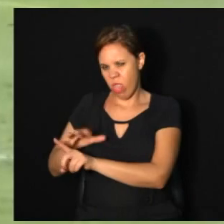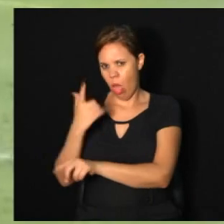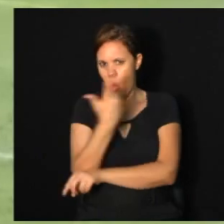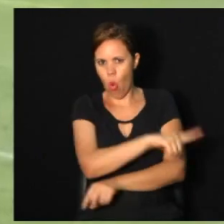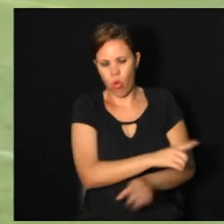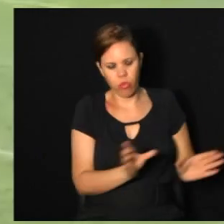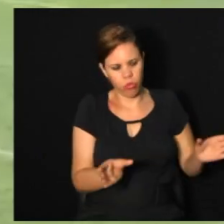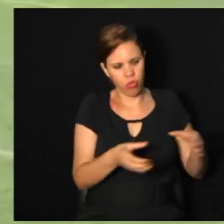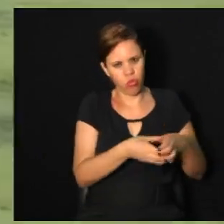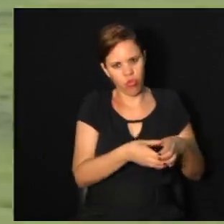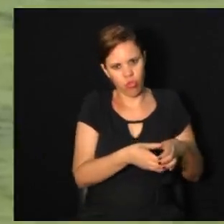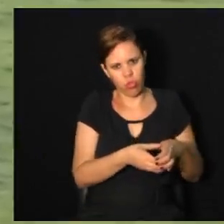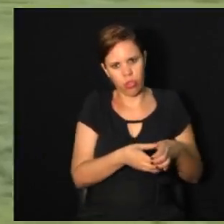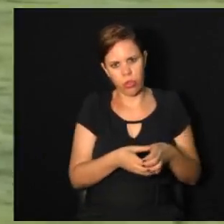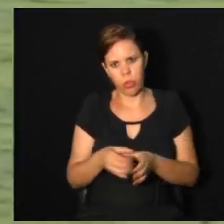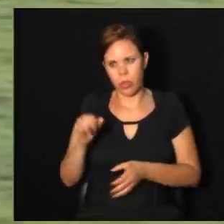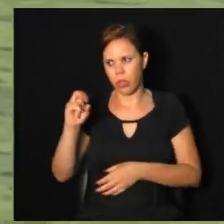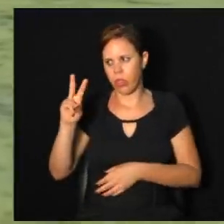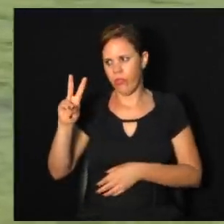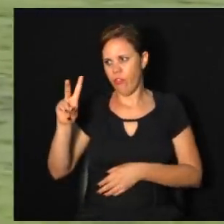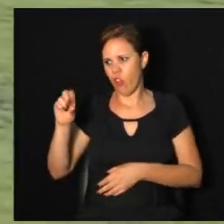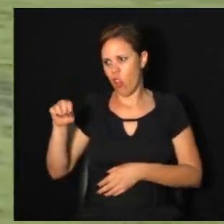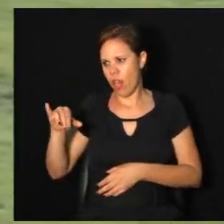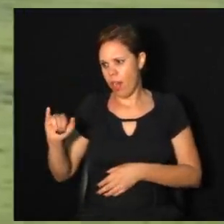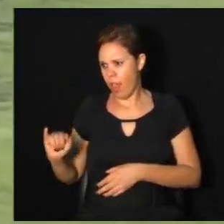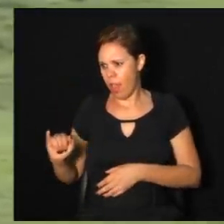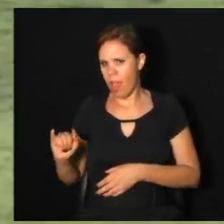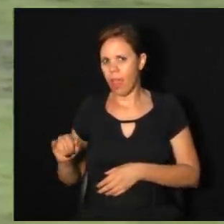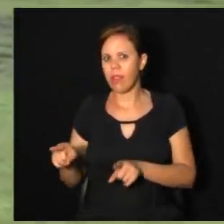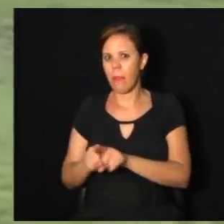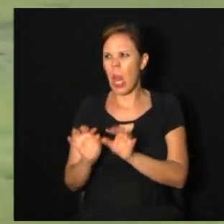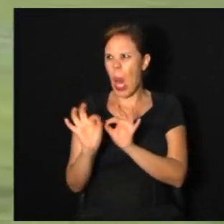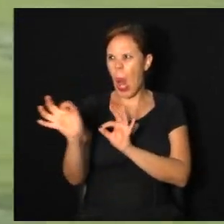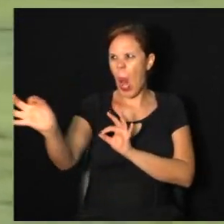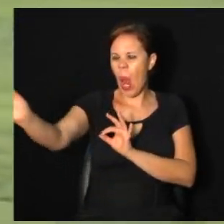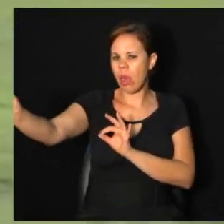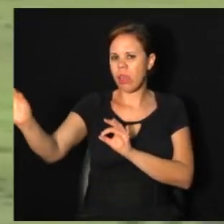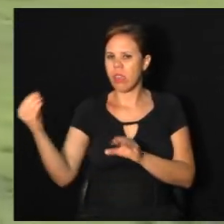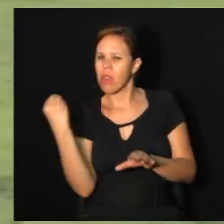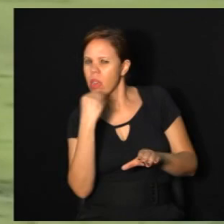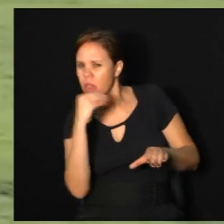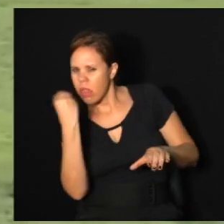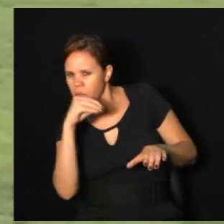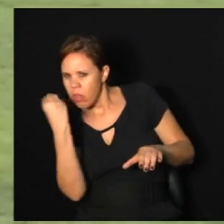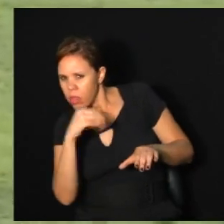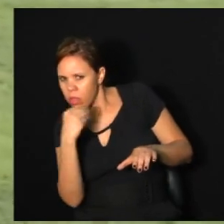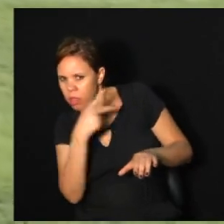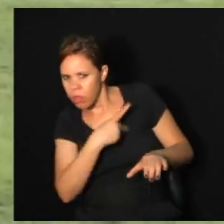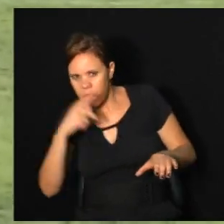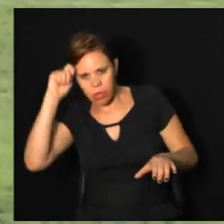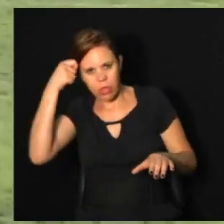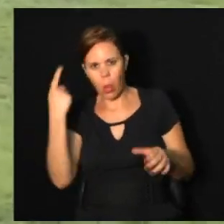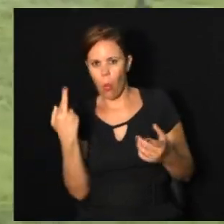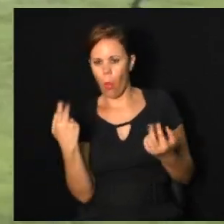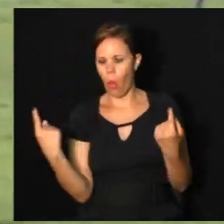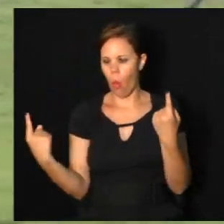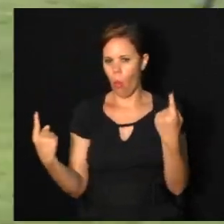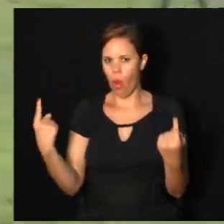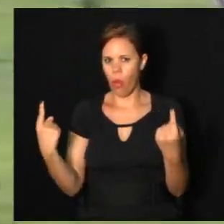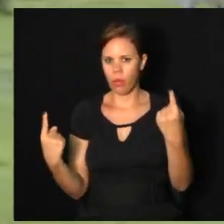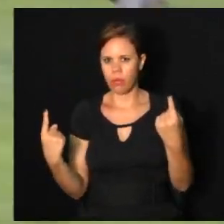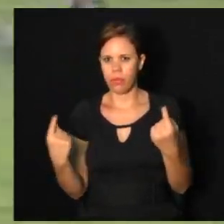Vila, Ivonei também arriscou de longe e enganou o goleiro da Macaca, tudo igual